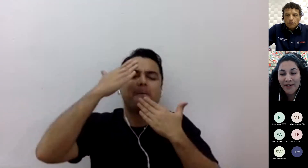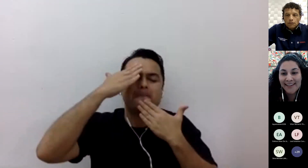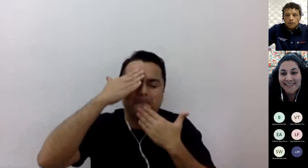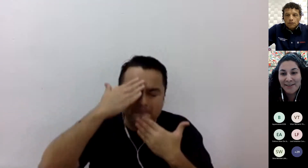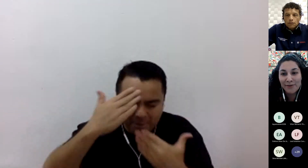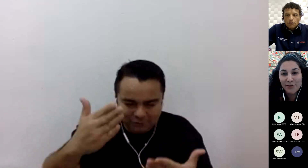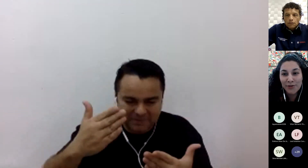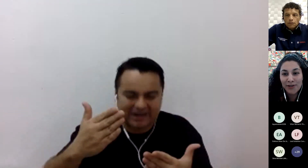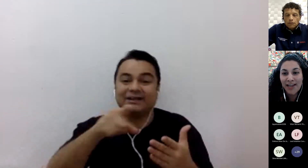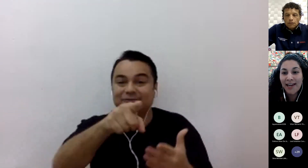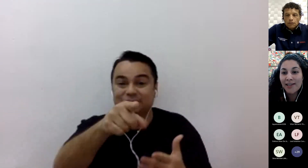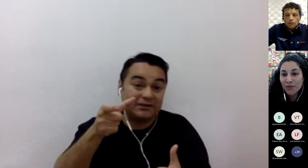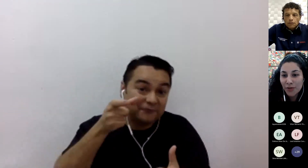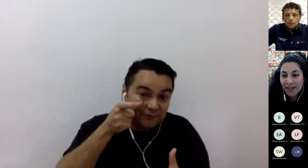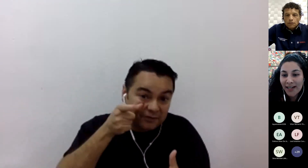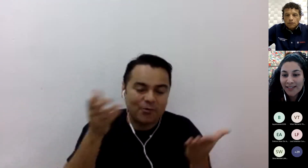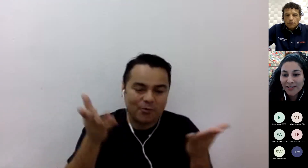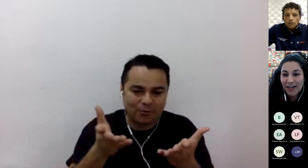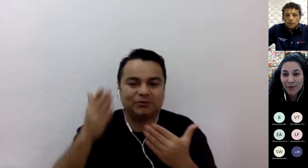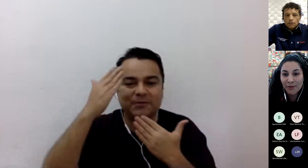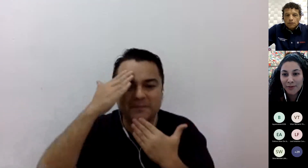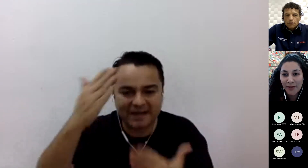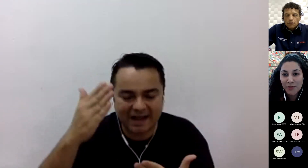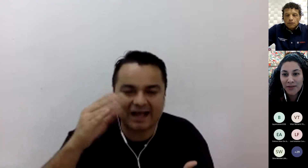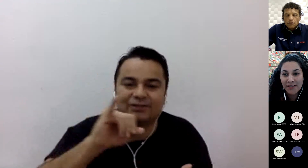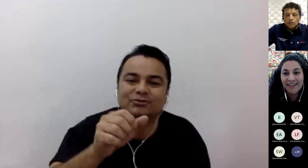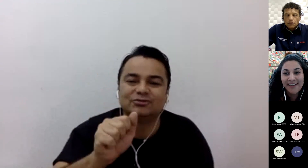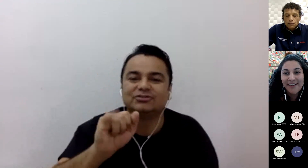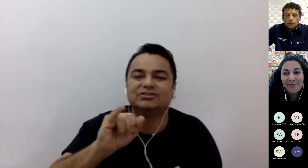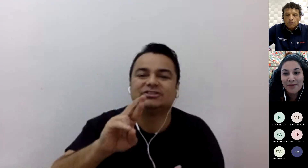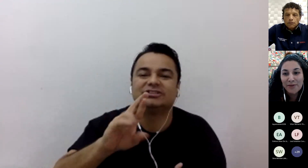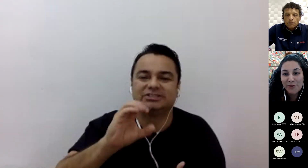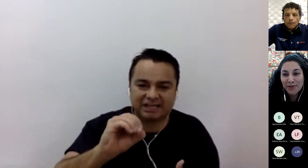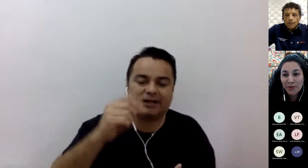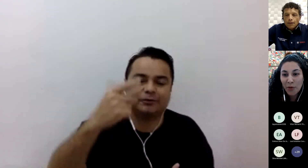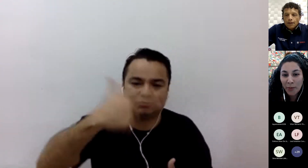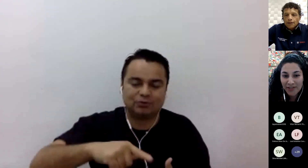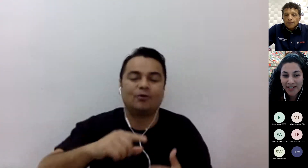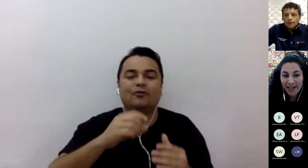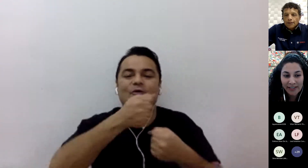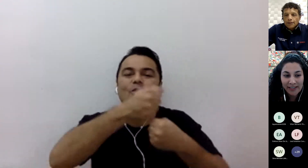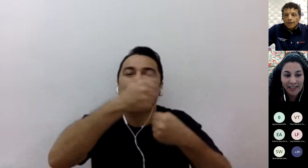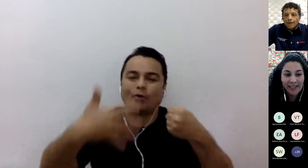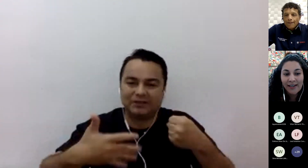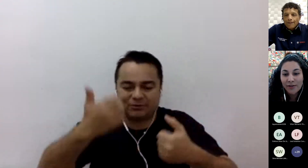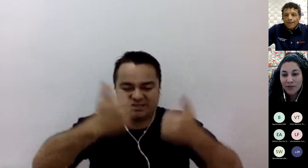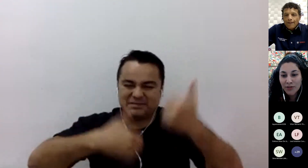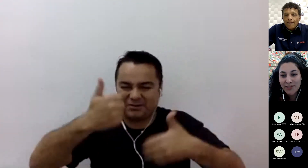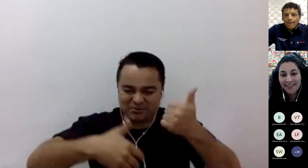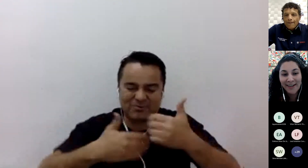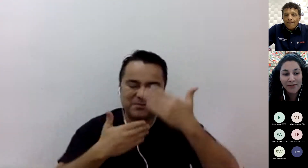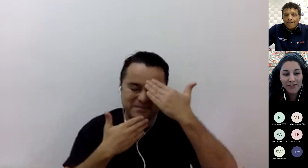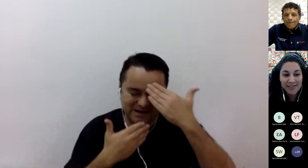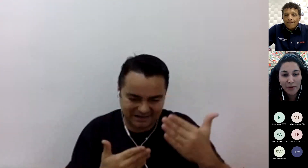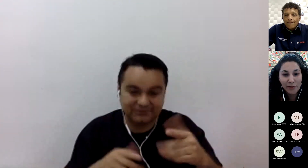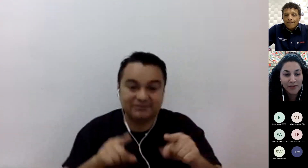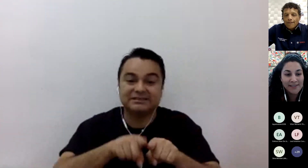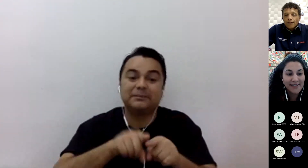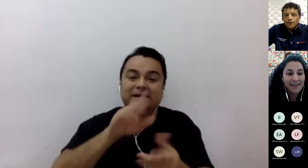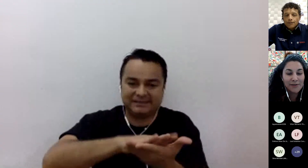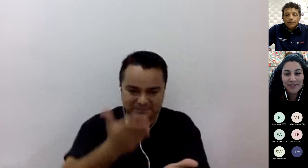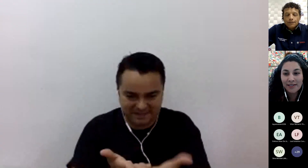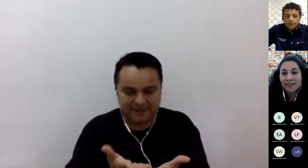obrigada para quem esteve hoje com a gente. Muito obrigada, Jairo, novamente pelo conteúdo compartilhado aqui. Os nossos intérpretes,